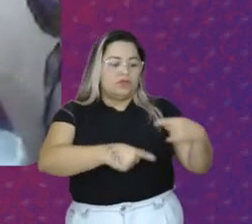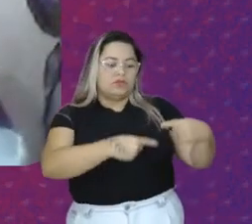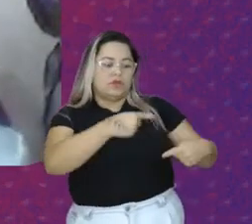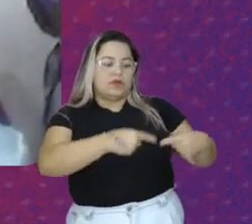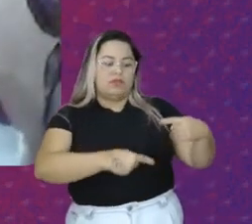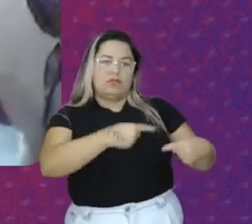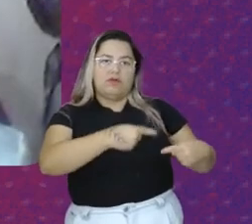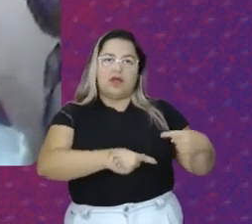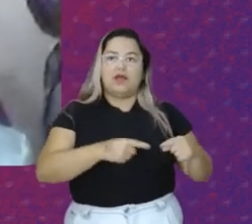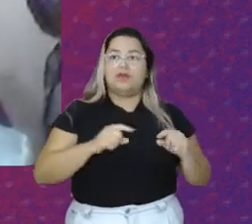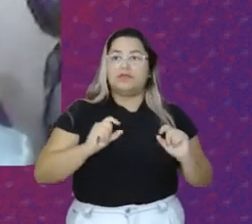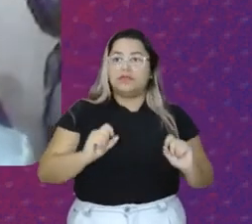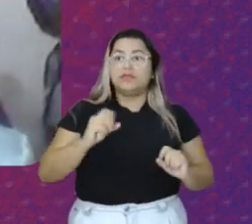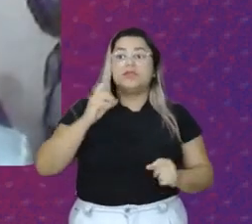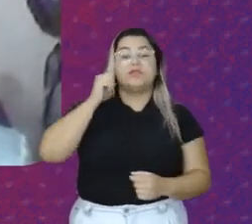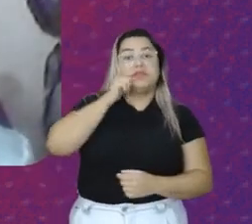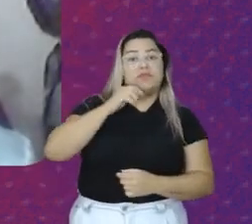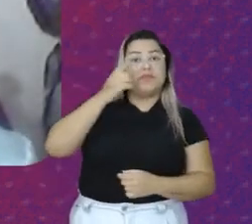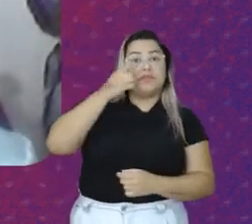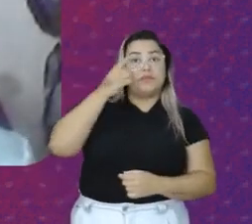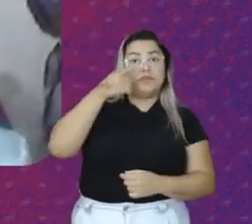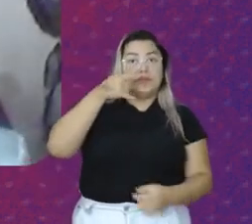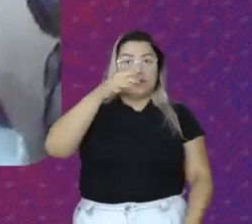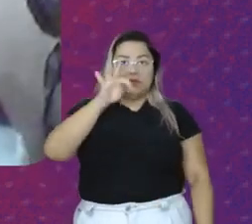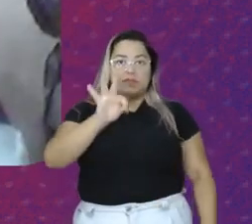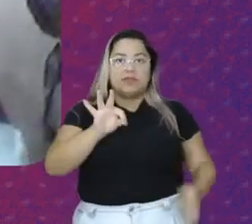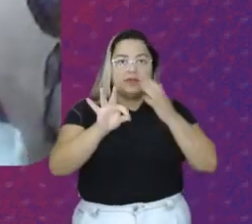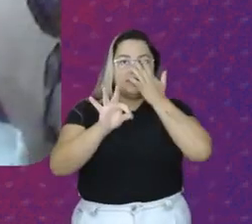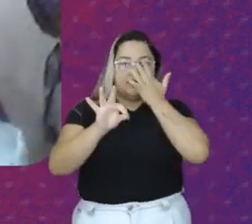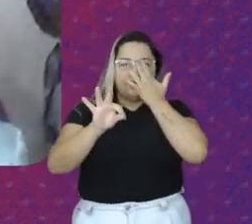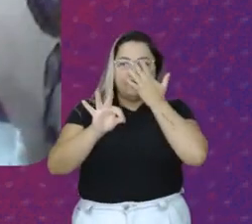pouco, deputada federal pelo PT,